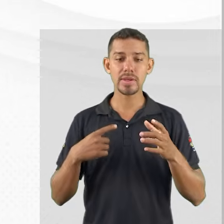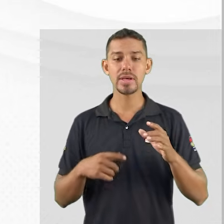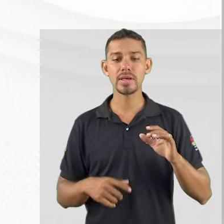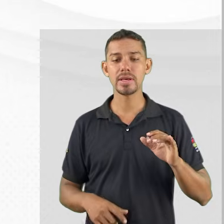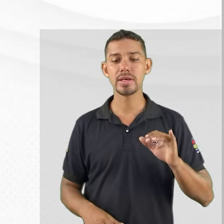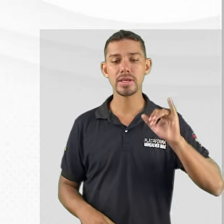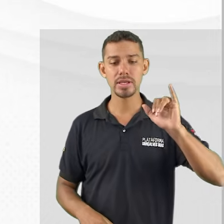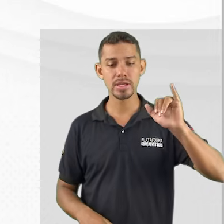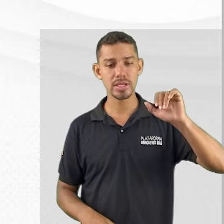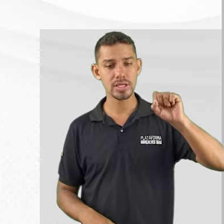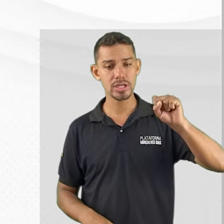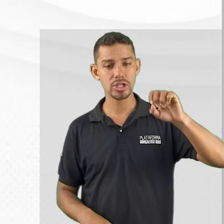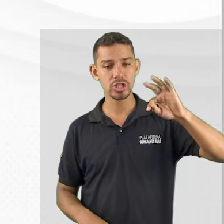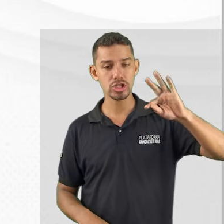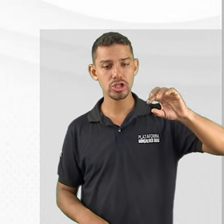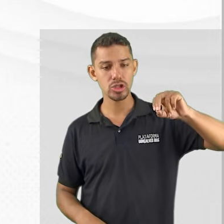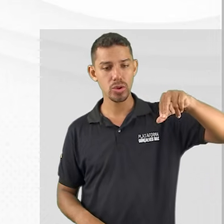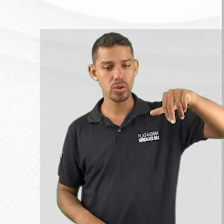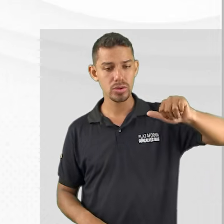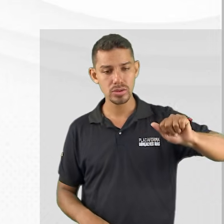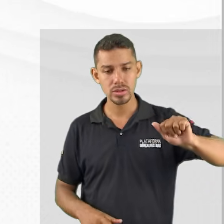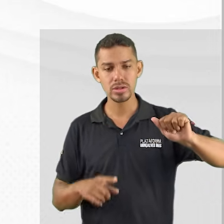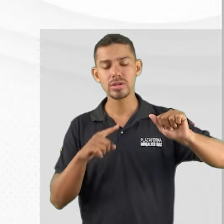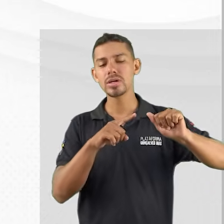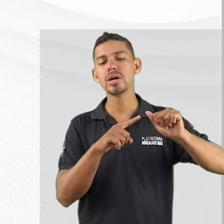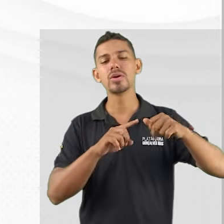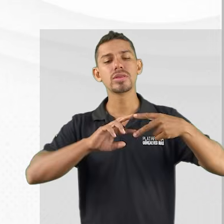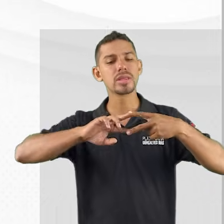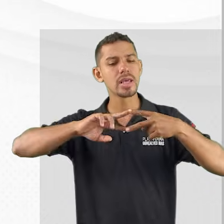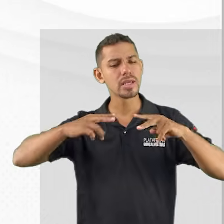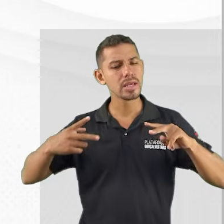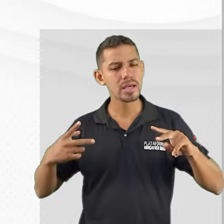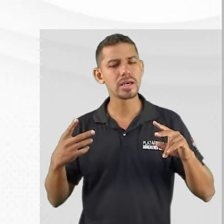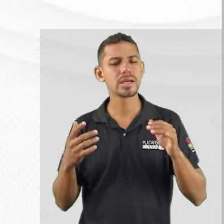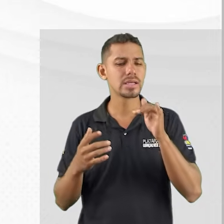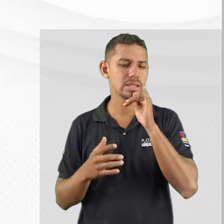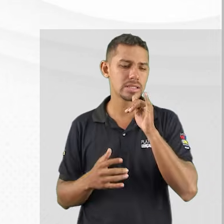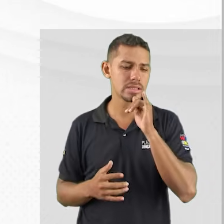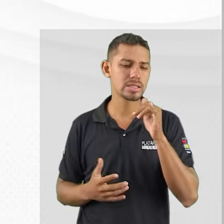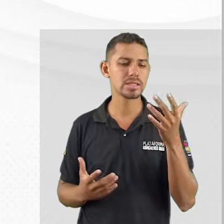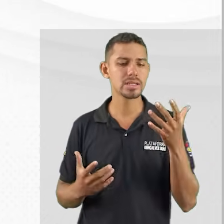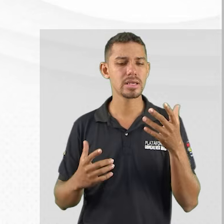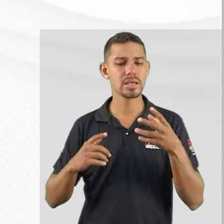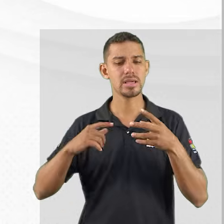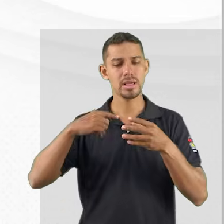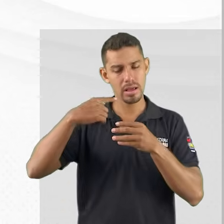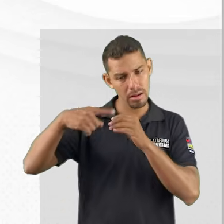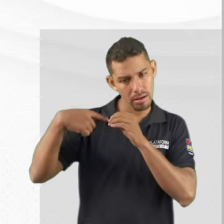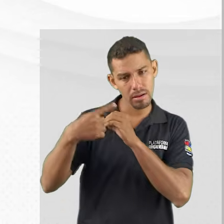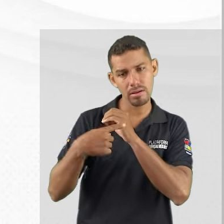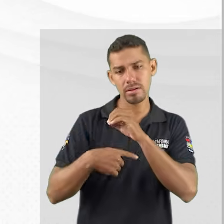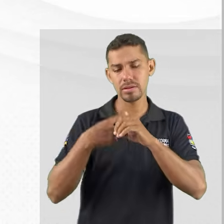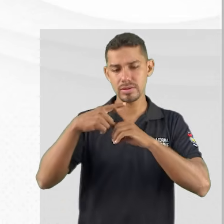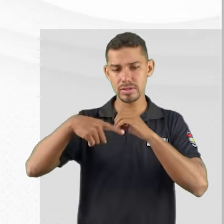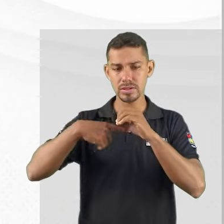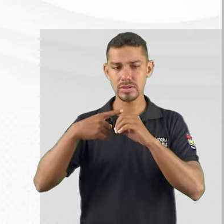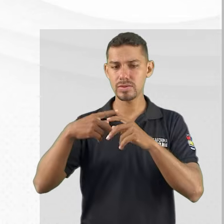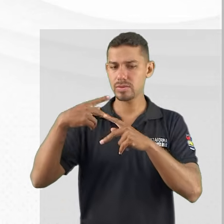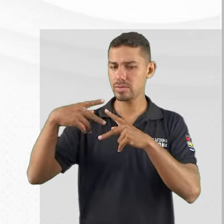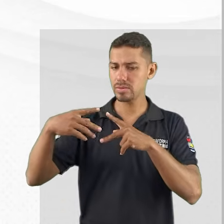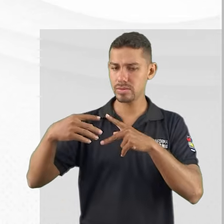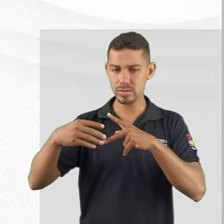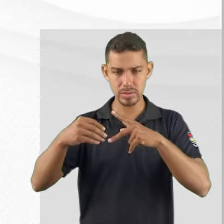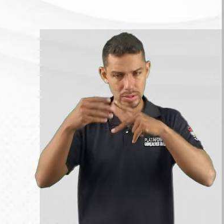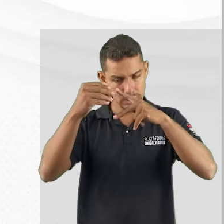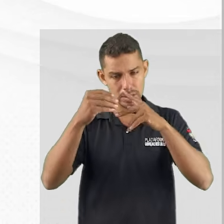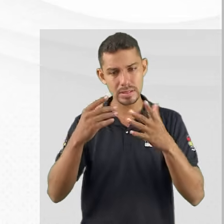histonas, tá? Então, o material genético, o DNA, por exemplo, ele está enrolado em várias proteínas, e quando ele